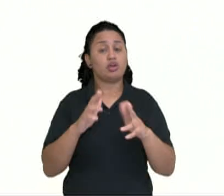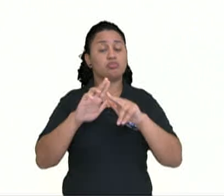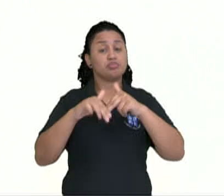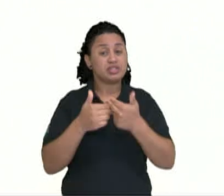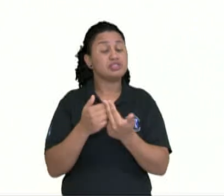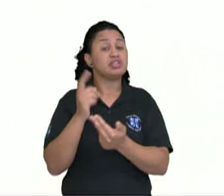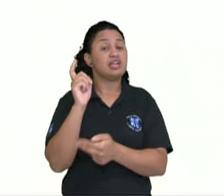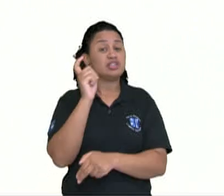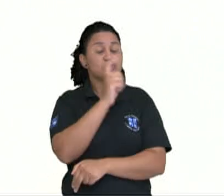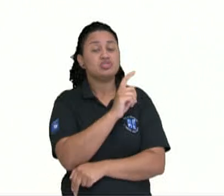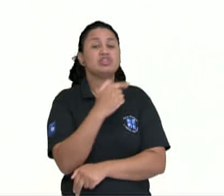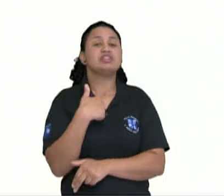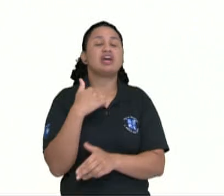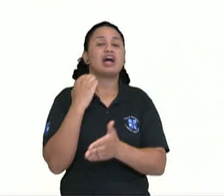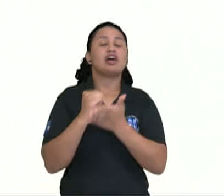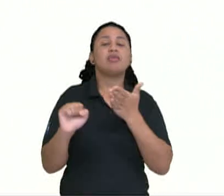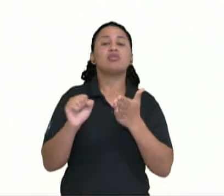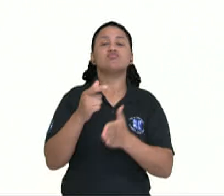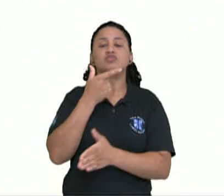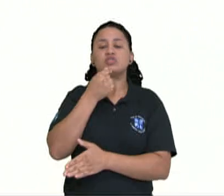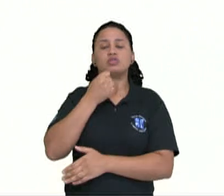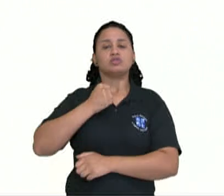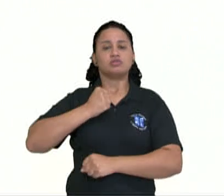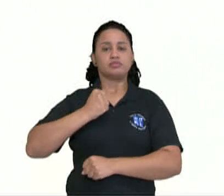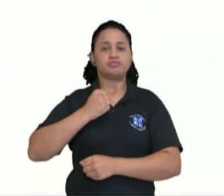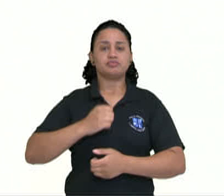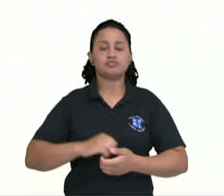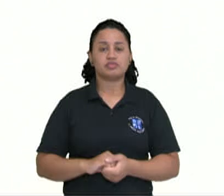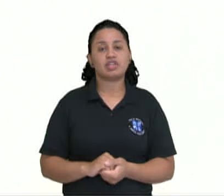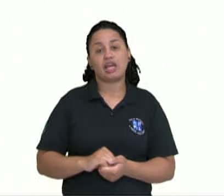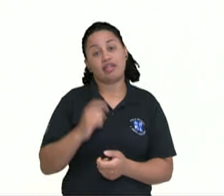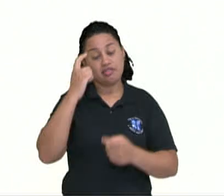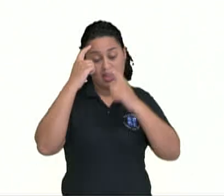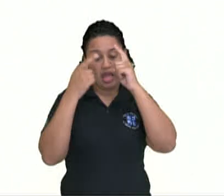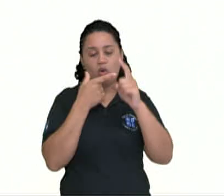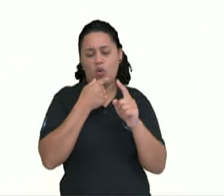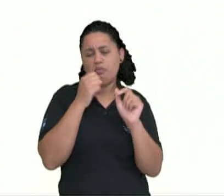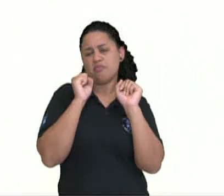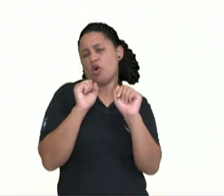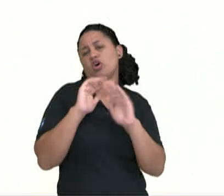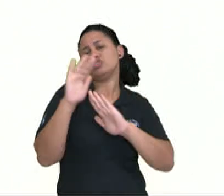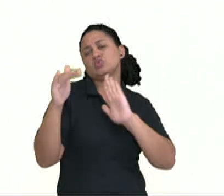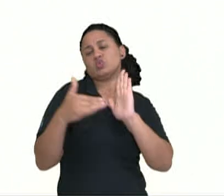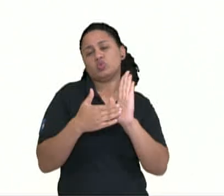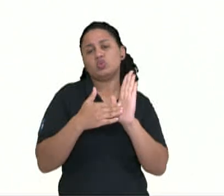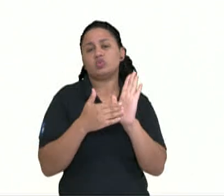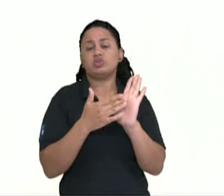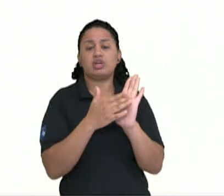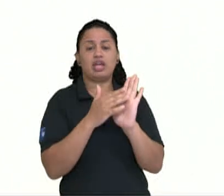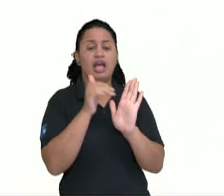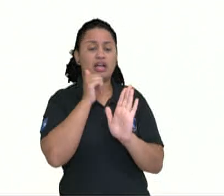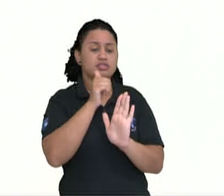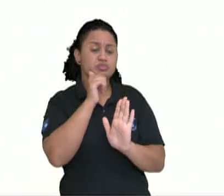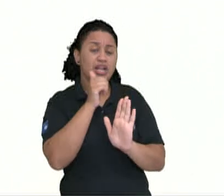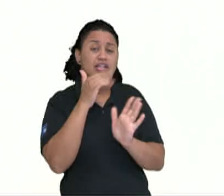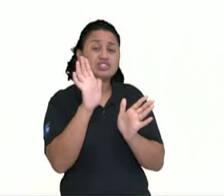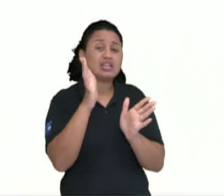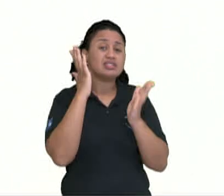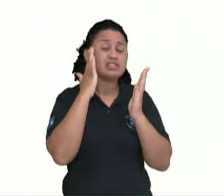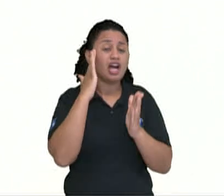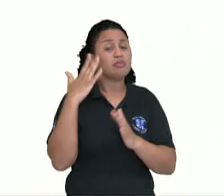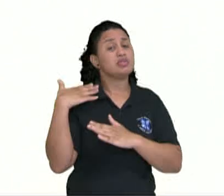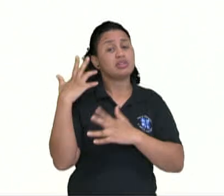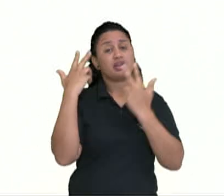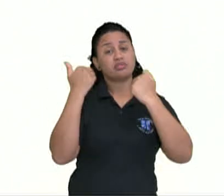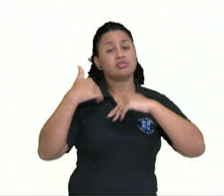difícil acabar com o machismo. A ideia de que os homens podem fazer o que quiserem com as mulheres está tão enraizada que